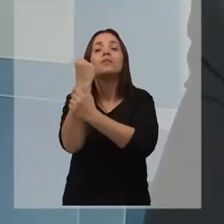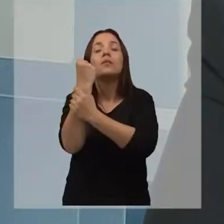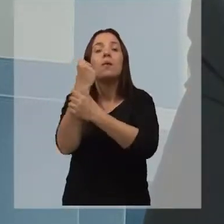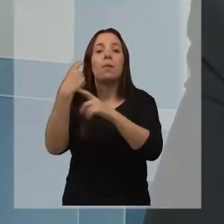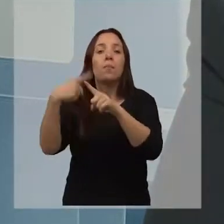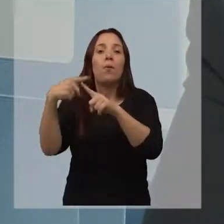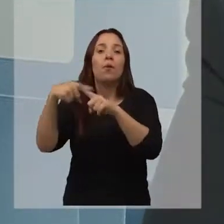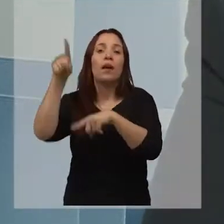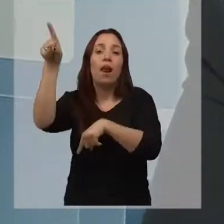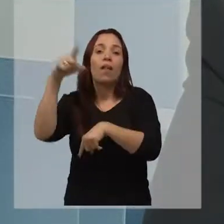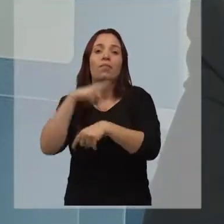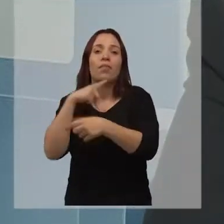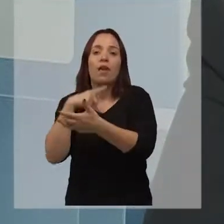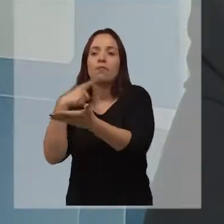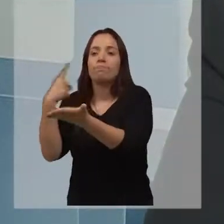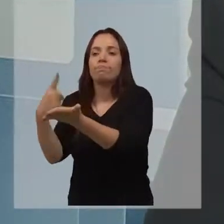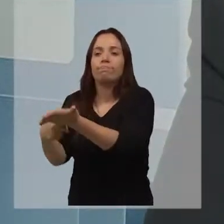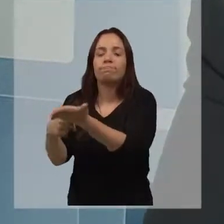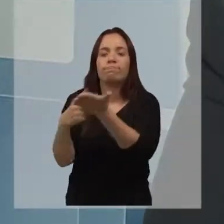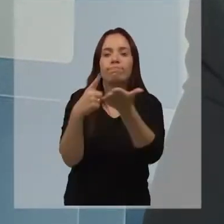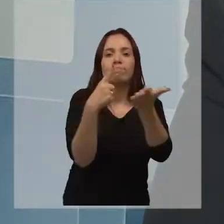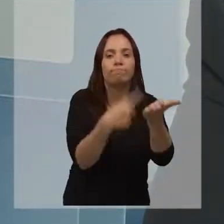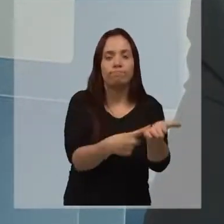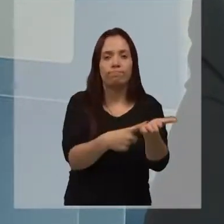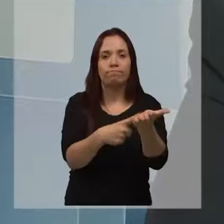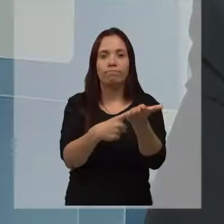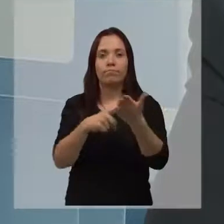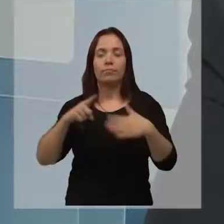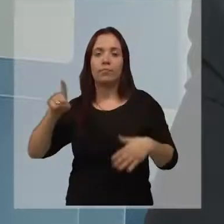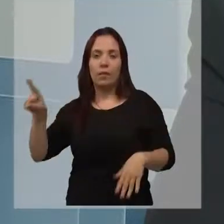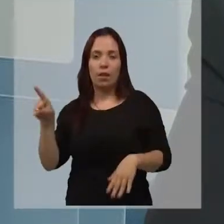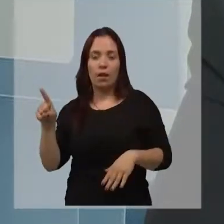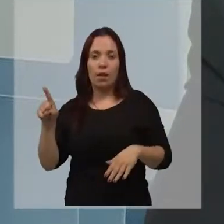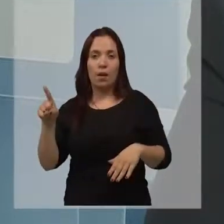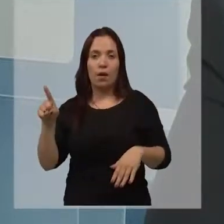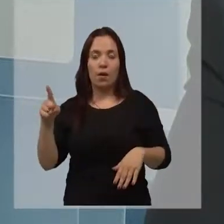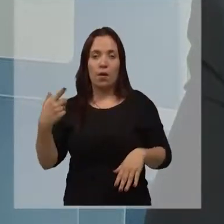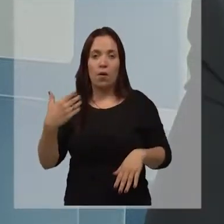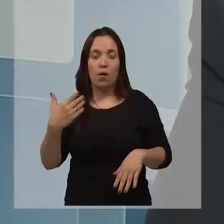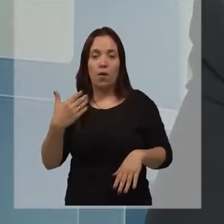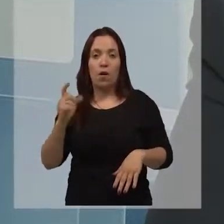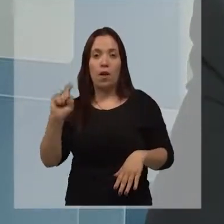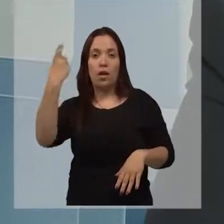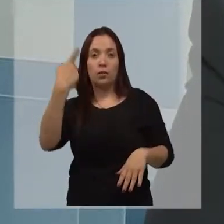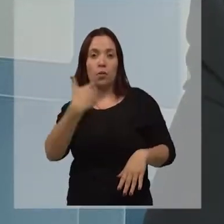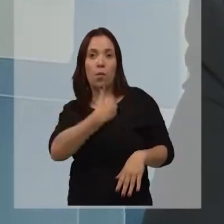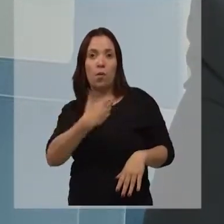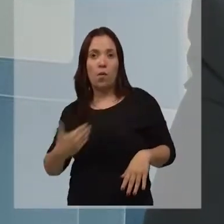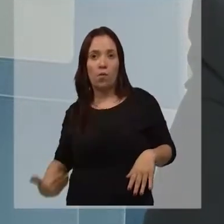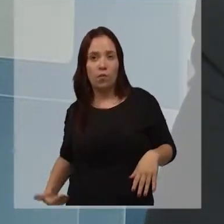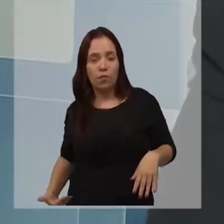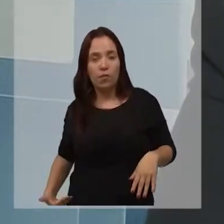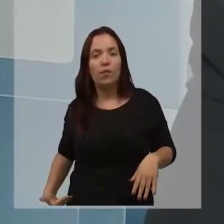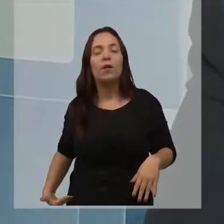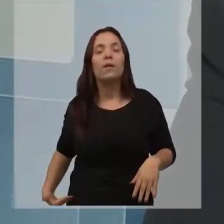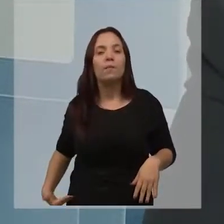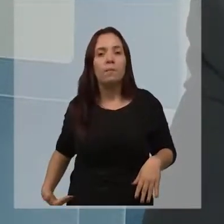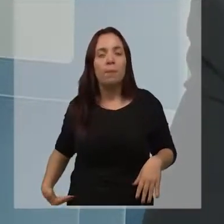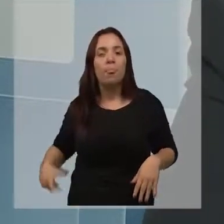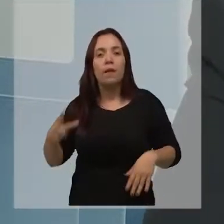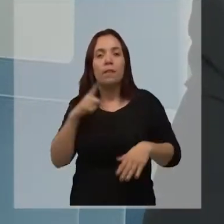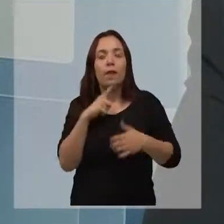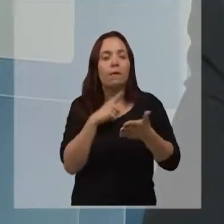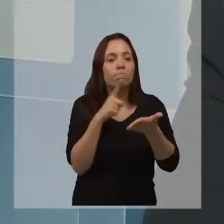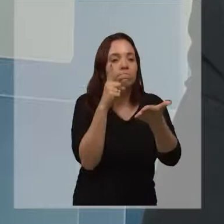irmão. Acordo entre a autoridade maior do estado, ou seja, ex-governadores, né, Luiz? Exatamente. Com o crime